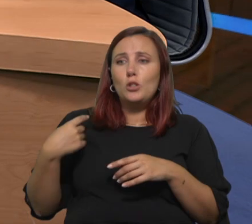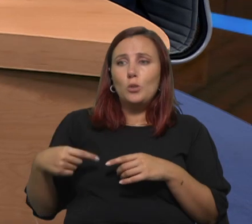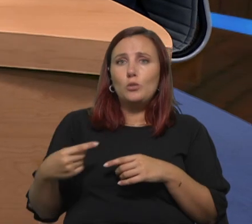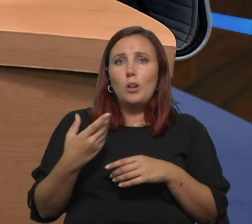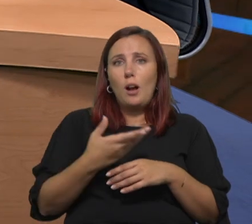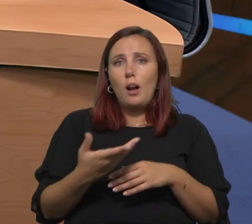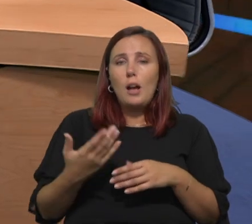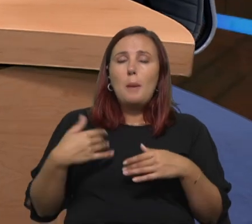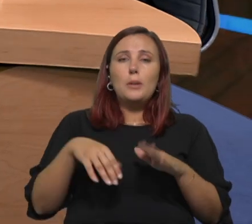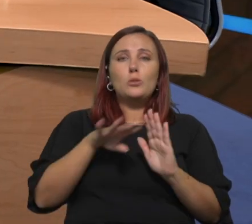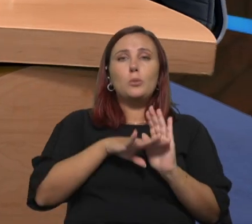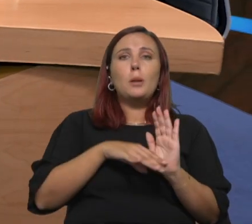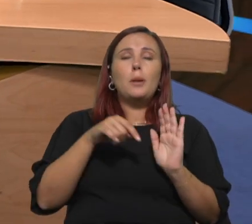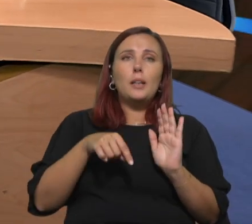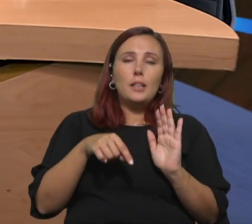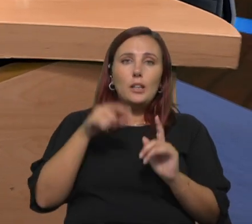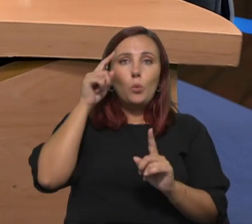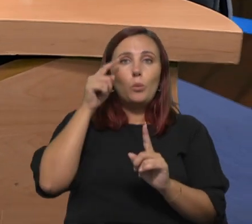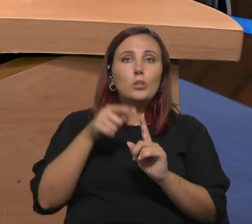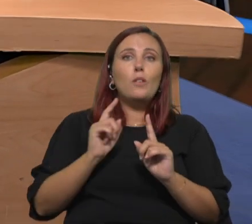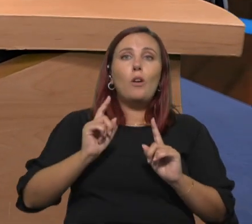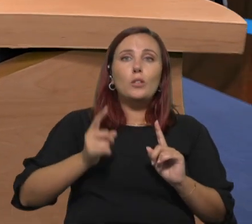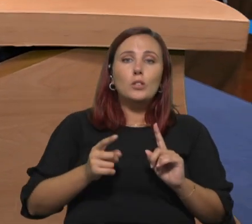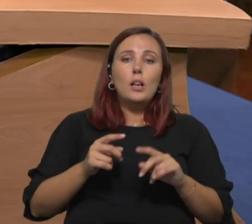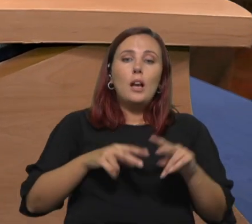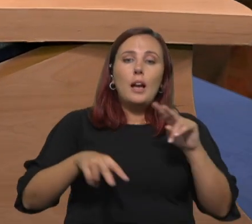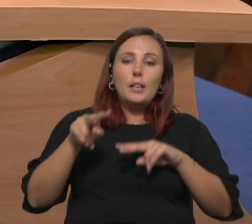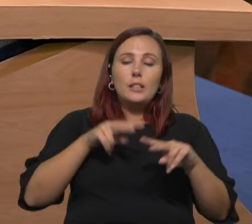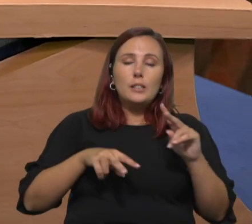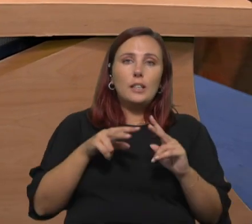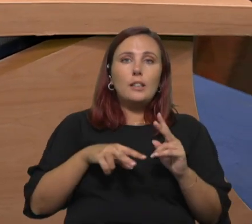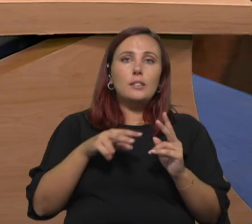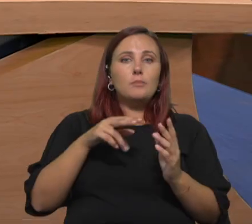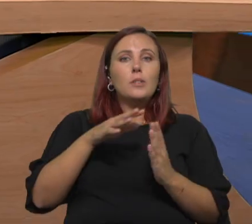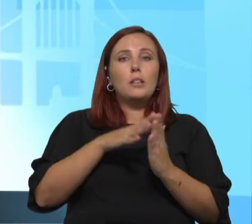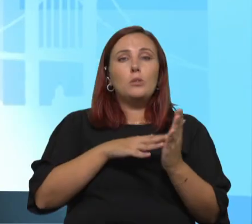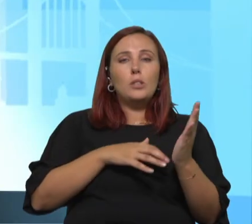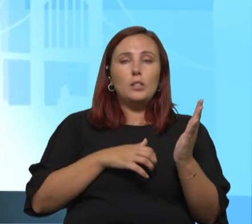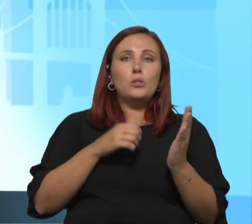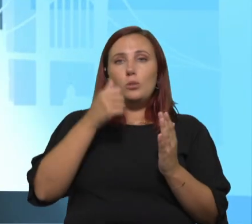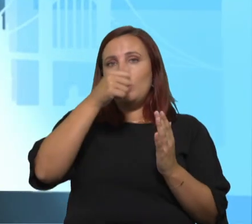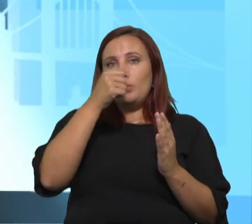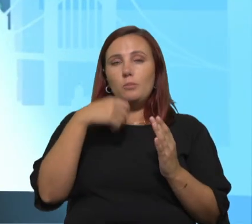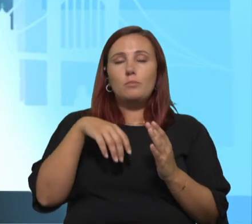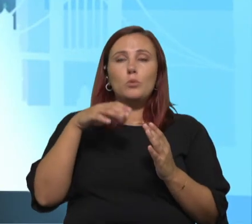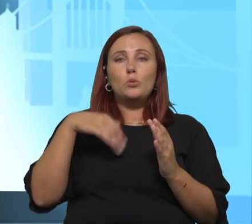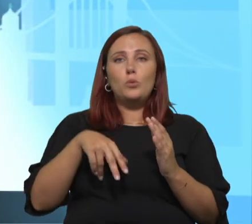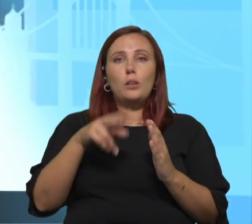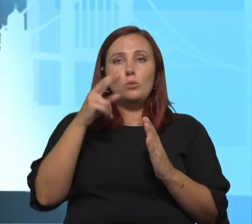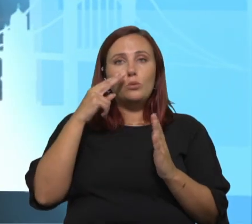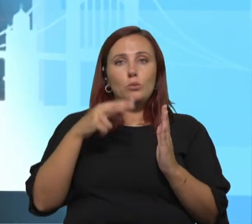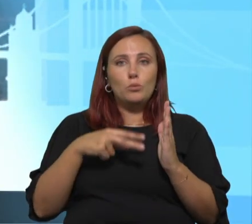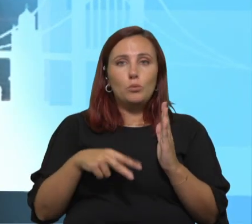neste programa, temos também o propósito de analisar a liturgia de domingo. Vamos ouvir o texto do Evangelho para depois pedir